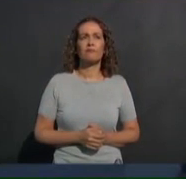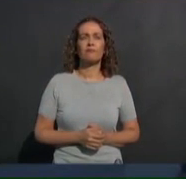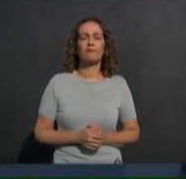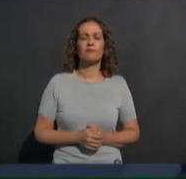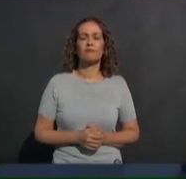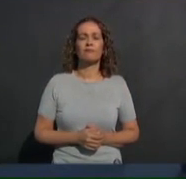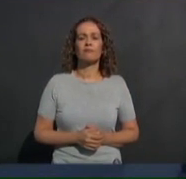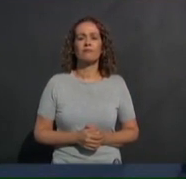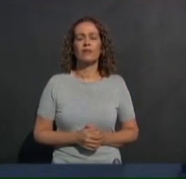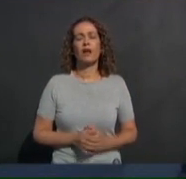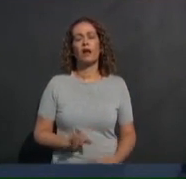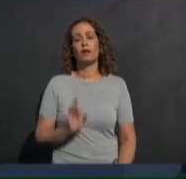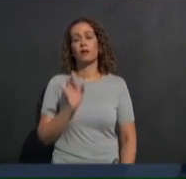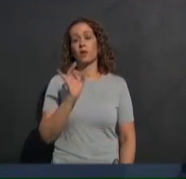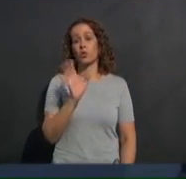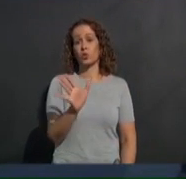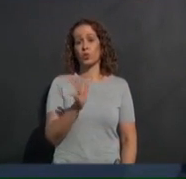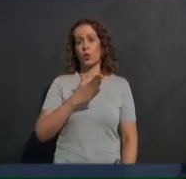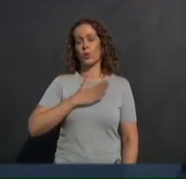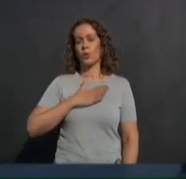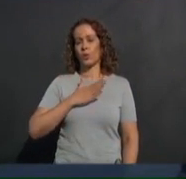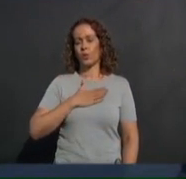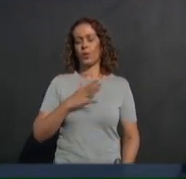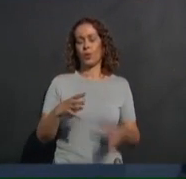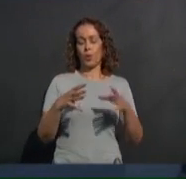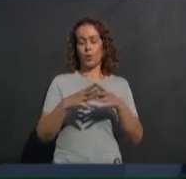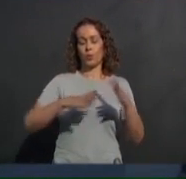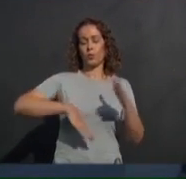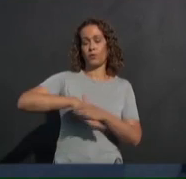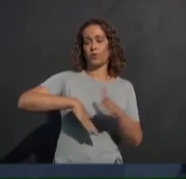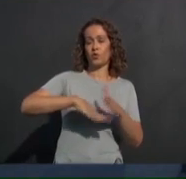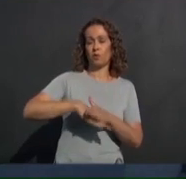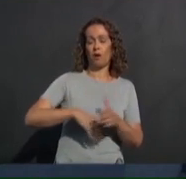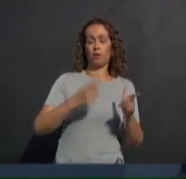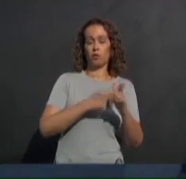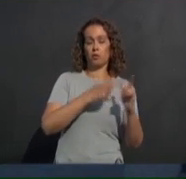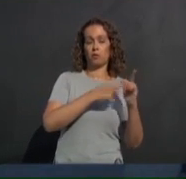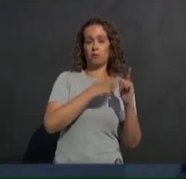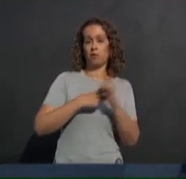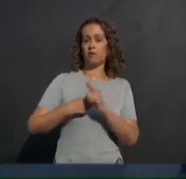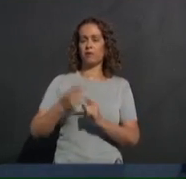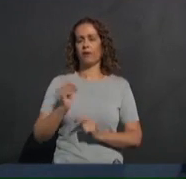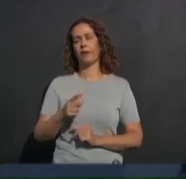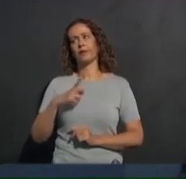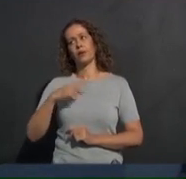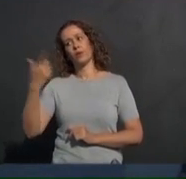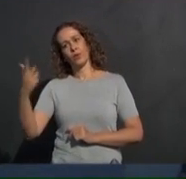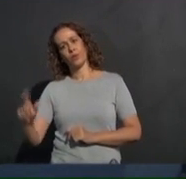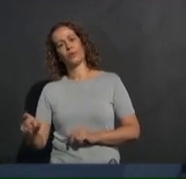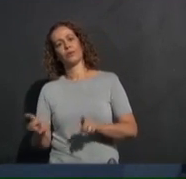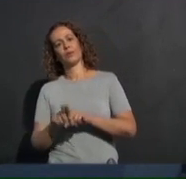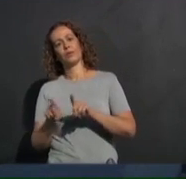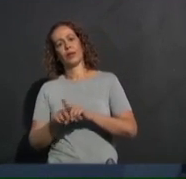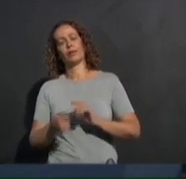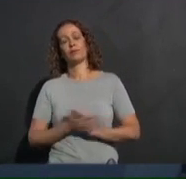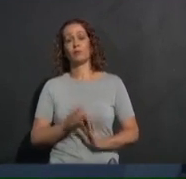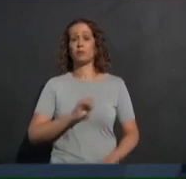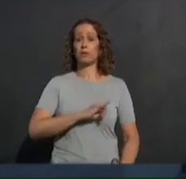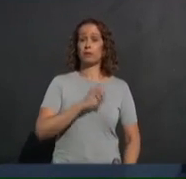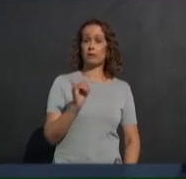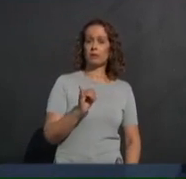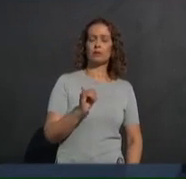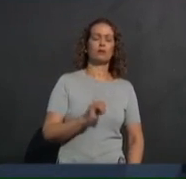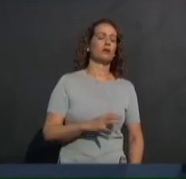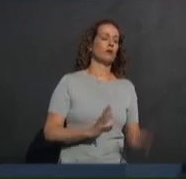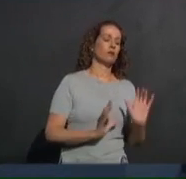Não é só meu time que é endividado agora, tem um outro também. É isso que ele está dizendo. Se o time não ganha no campo,